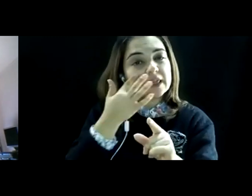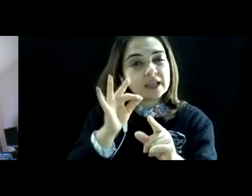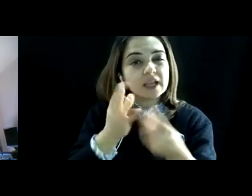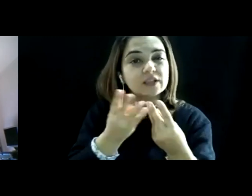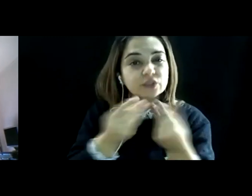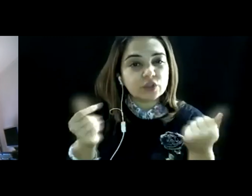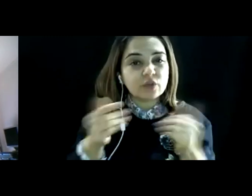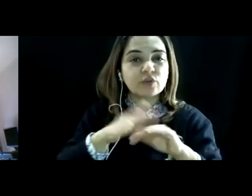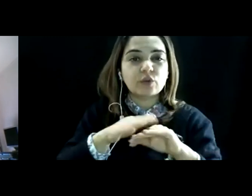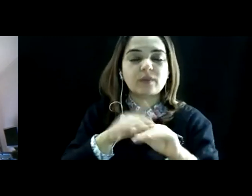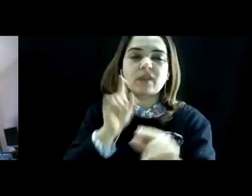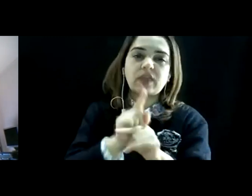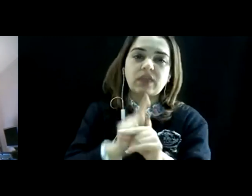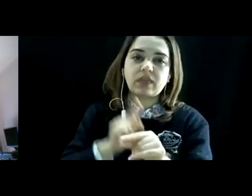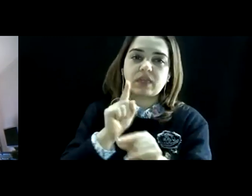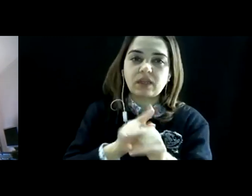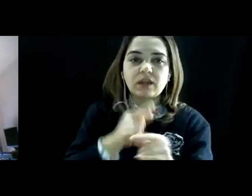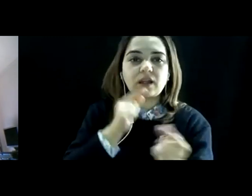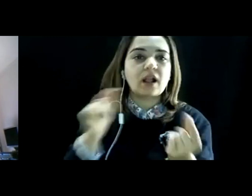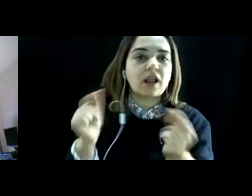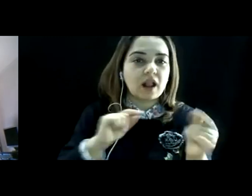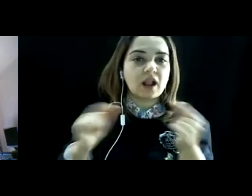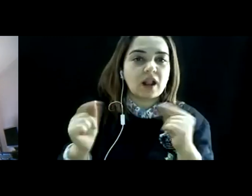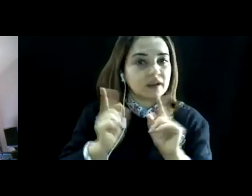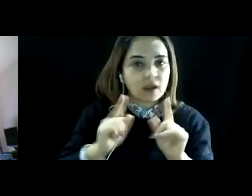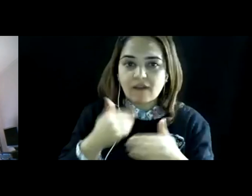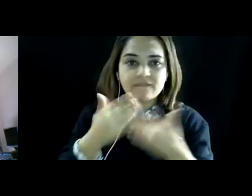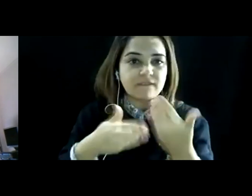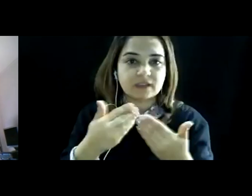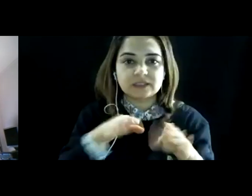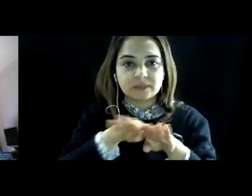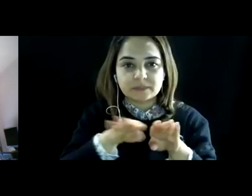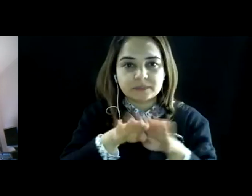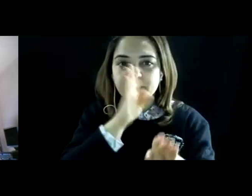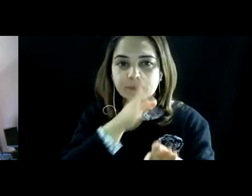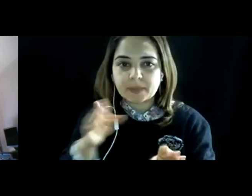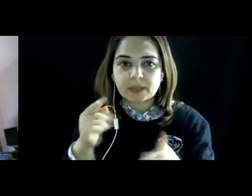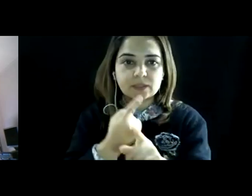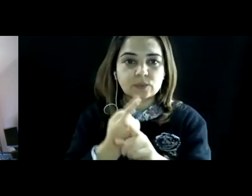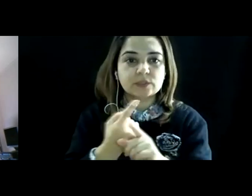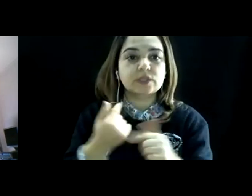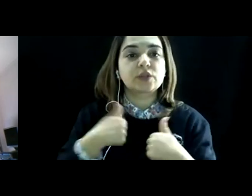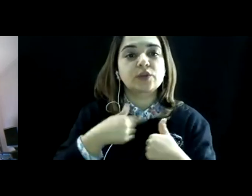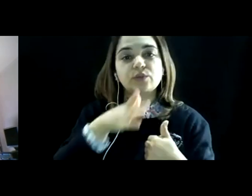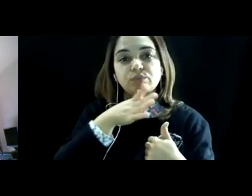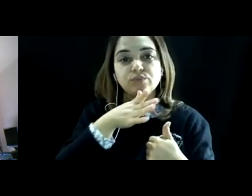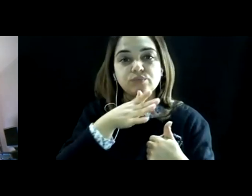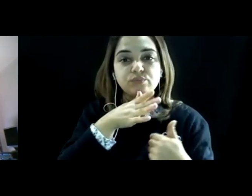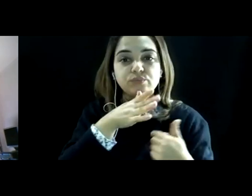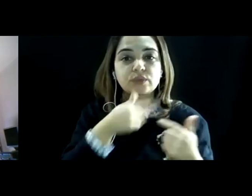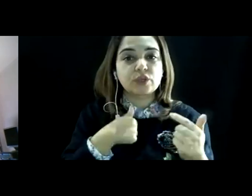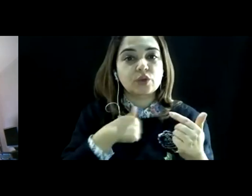estejamos sempre aqui só neste diagnóstico. Bem, eu ia dividir esta intervenção, que é curta, em